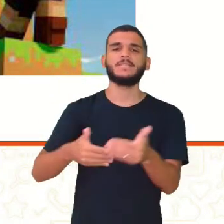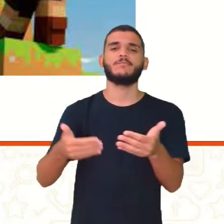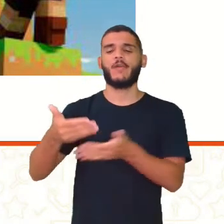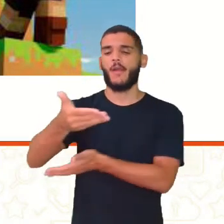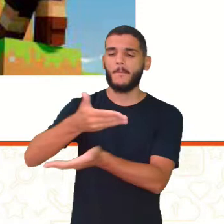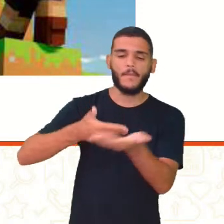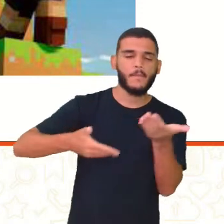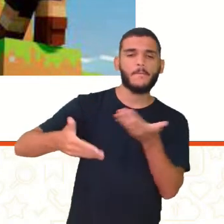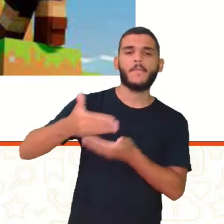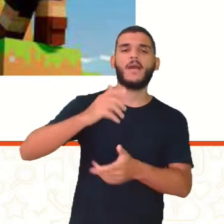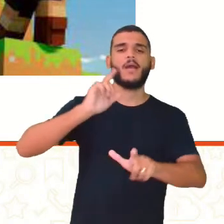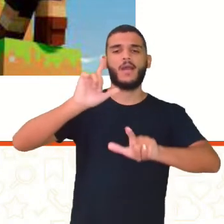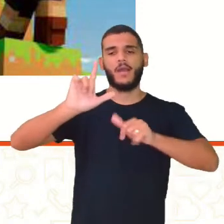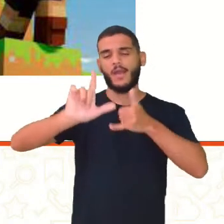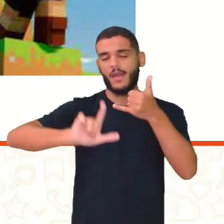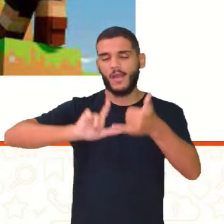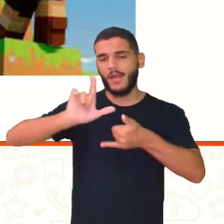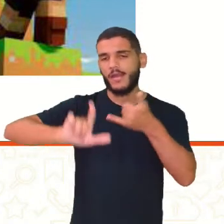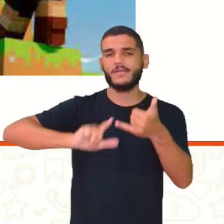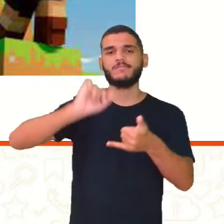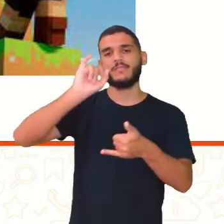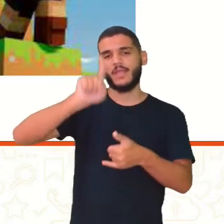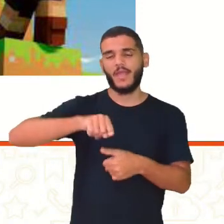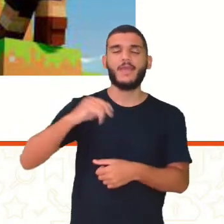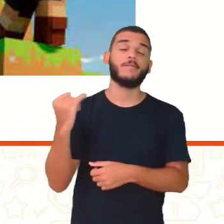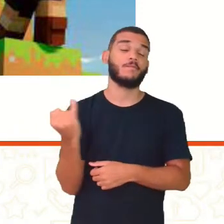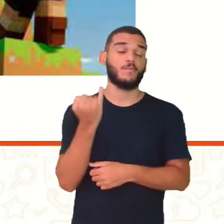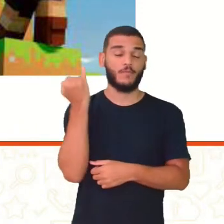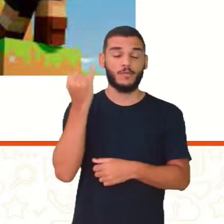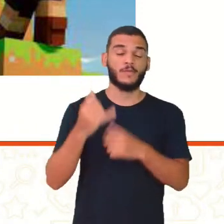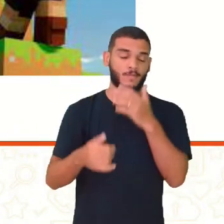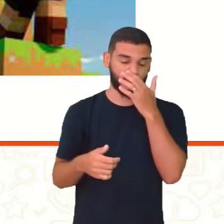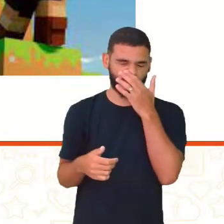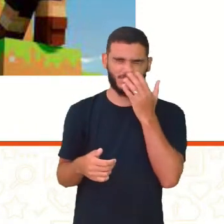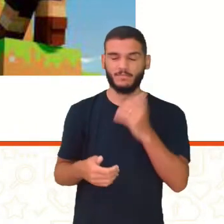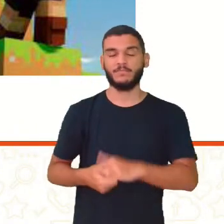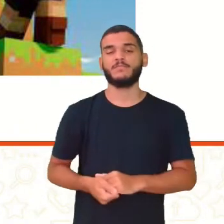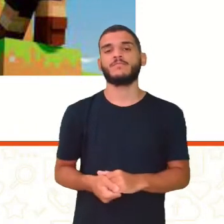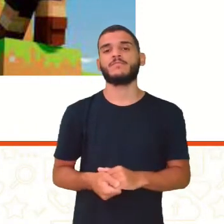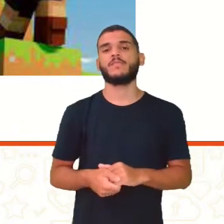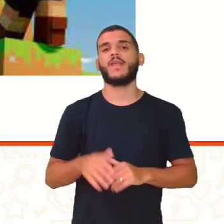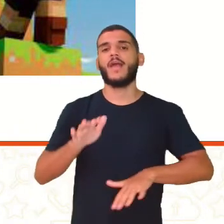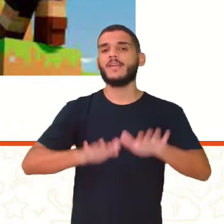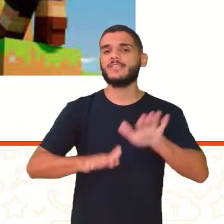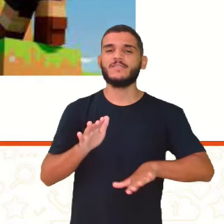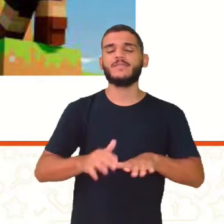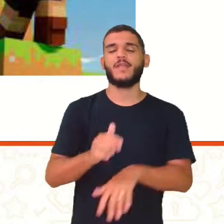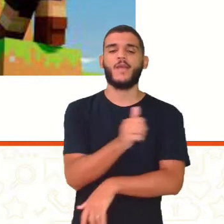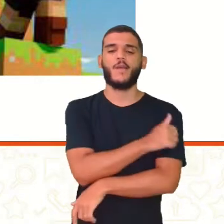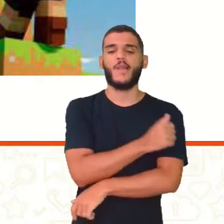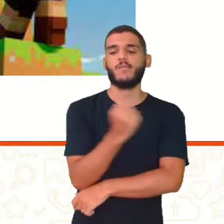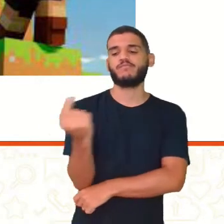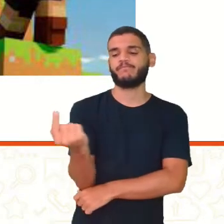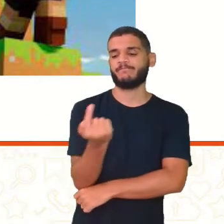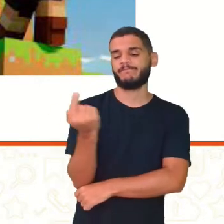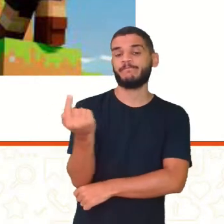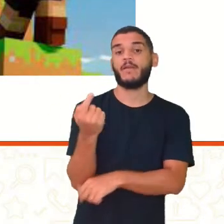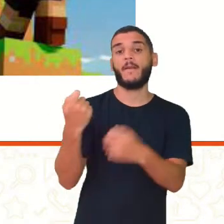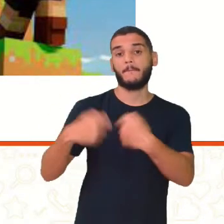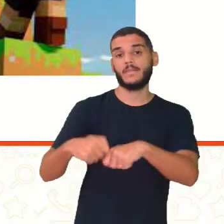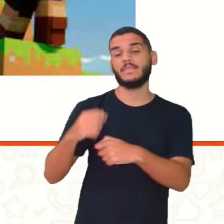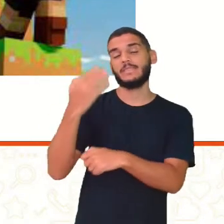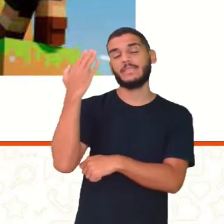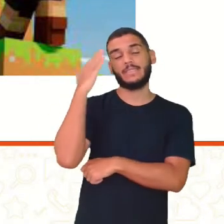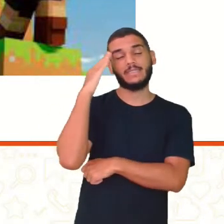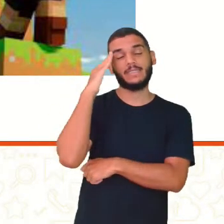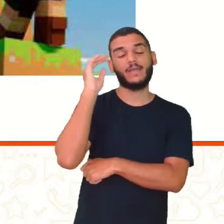importante, porque como esse estudante, ele algumas vezes acaba se isolando, ele precisa compreender